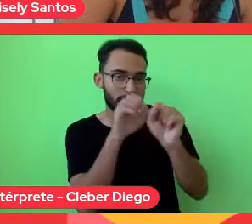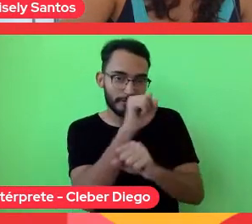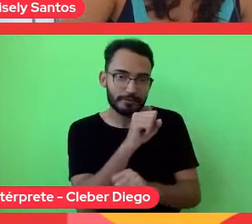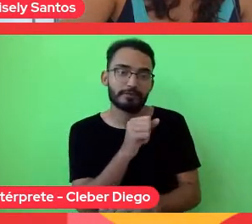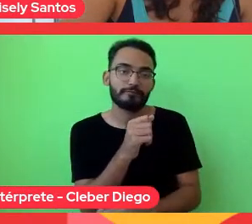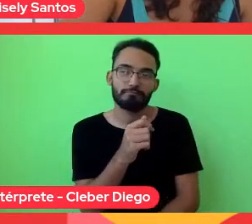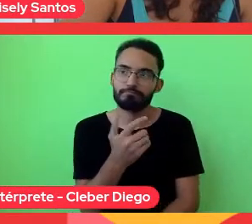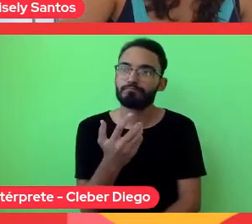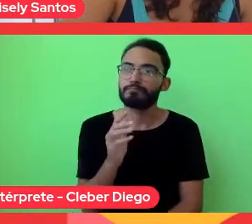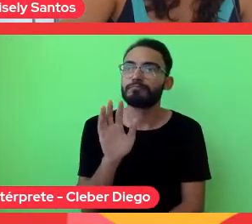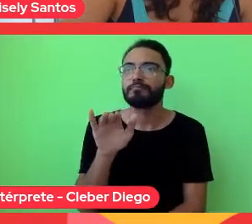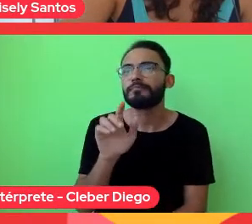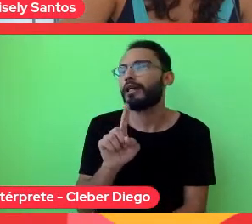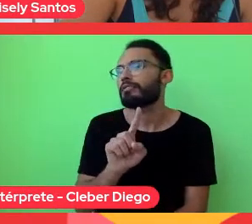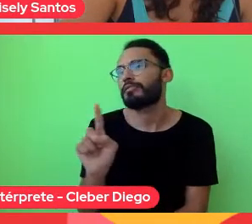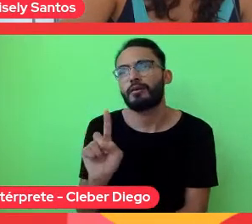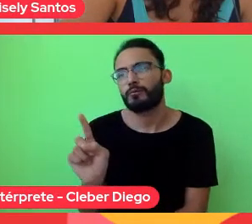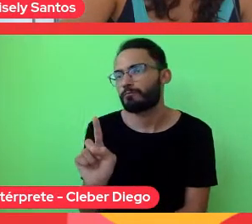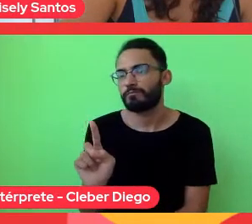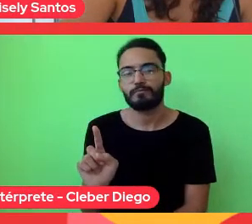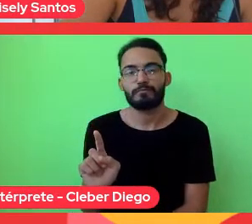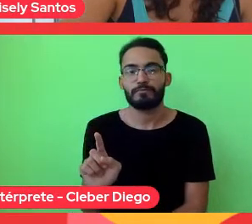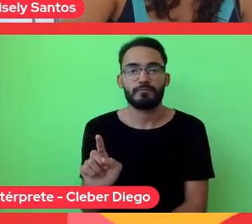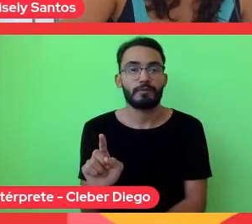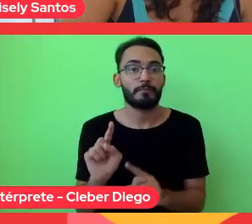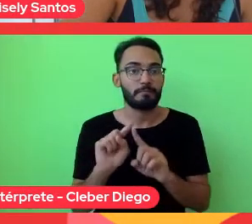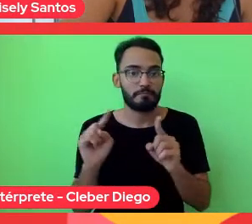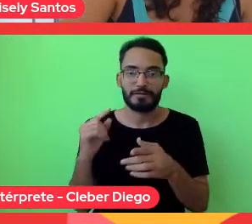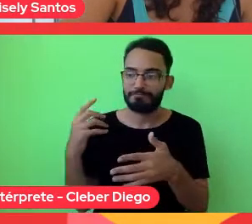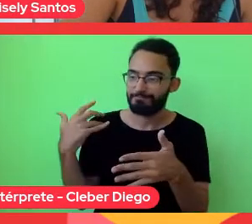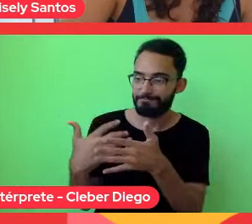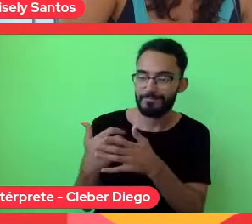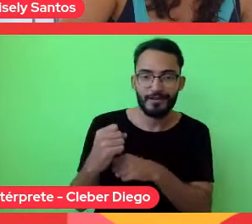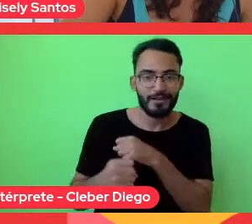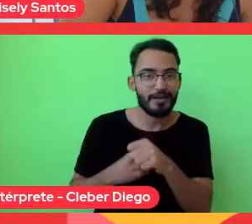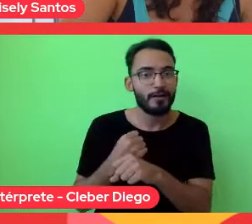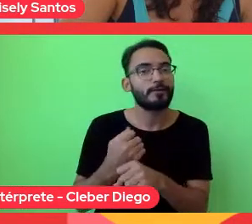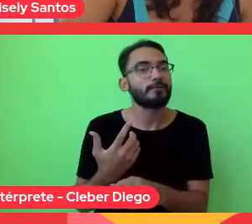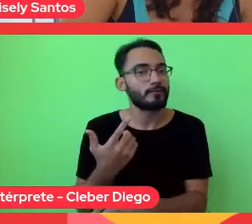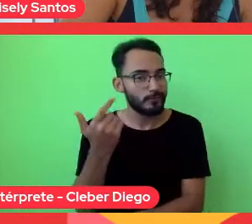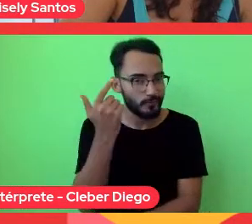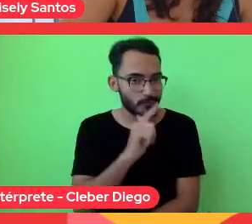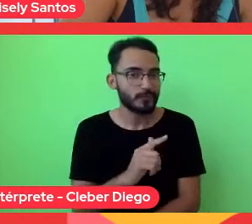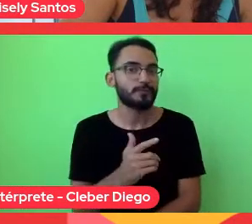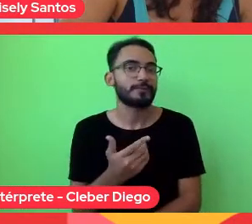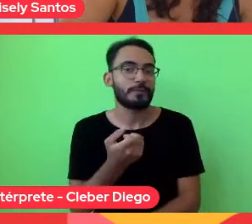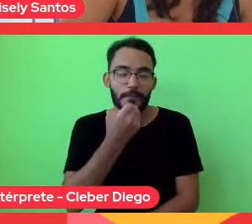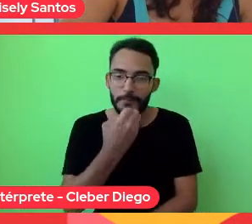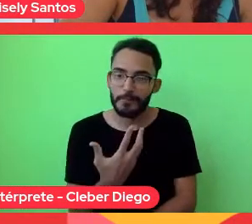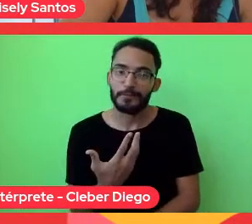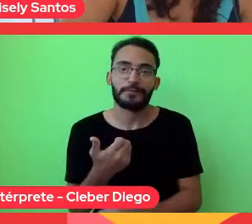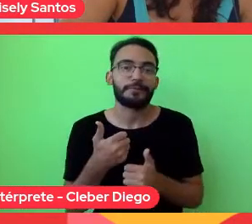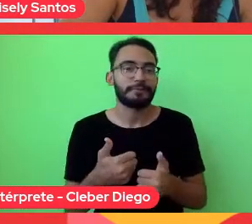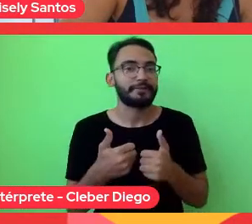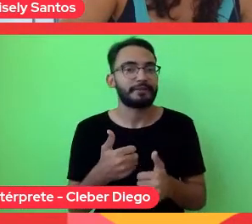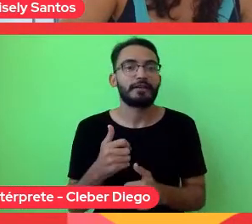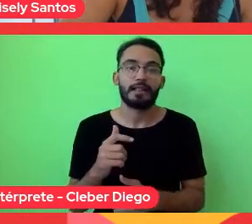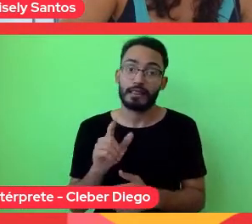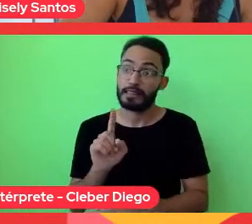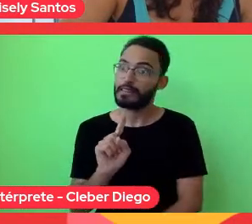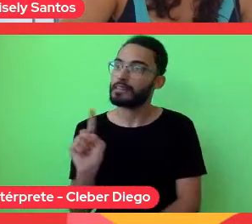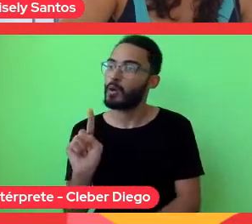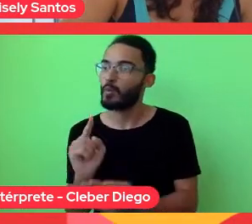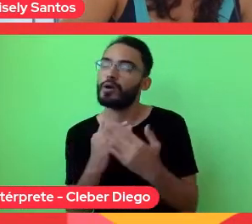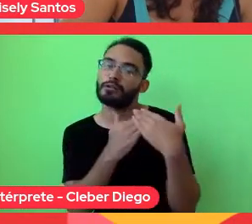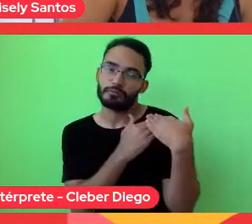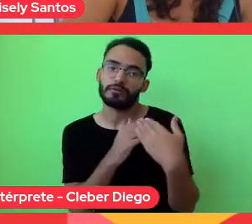não do ano passado para cá, mas esse ano eu estou uma maravilha. Devia ser até estudada. E não com responsabilidade, que eu acho que é